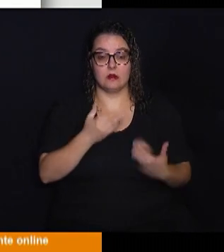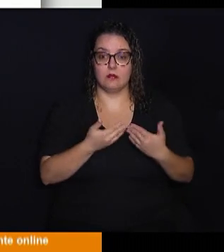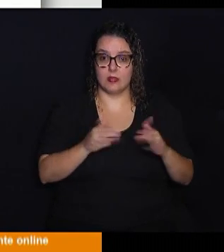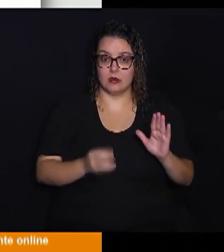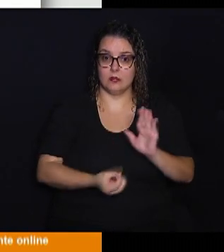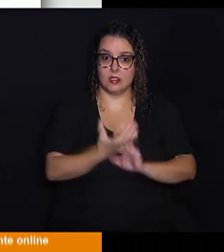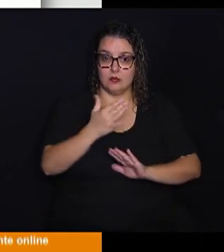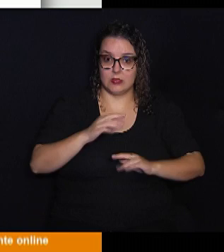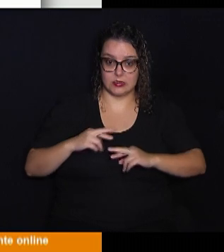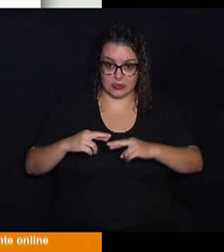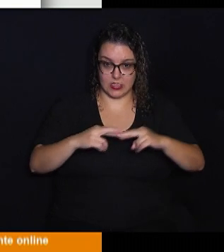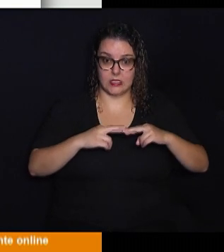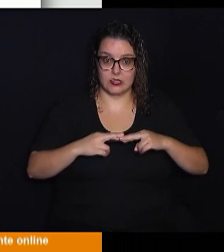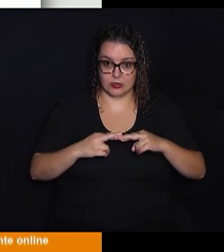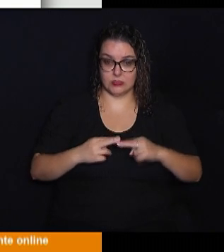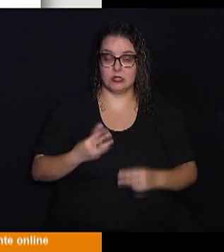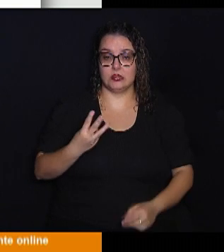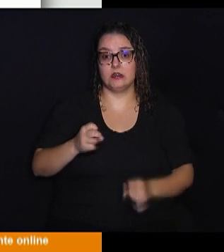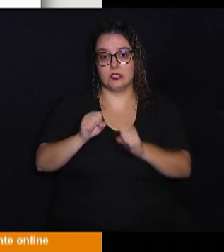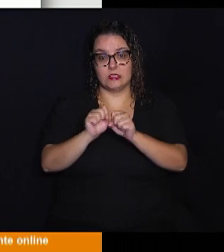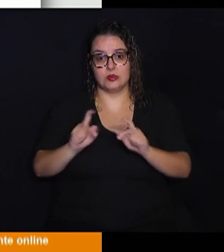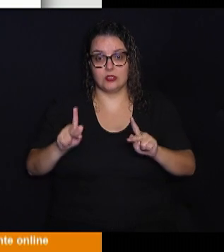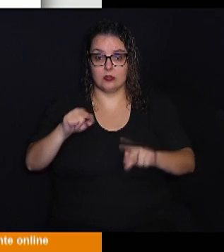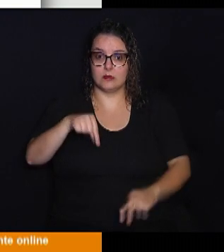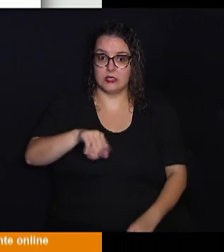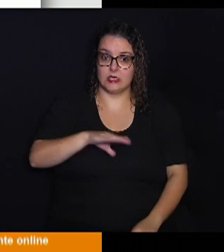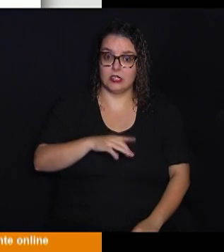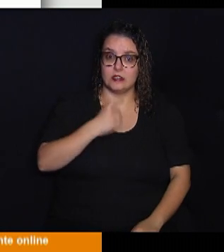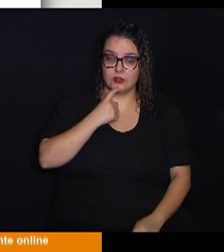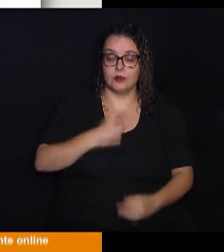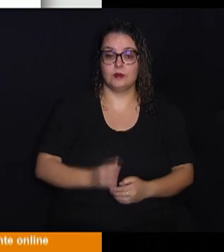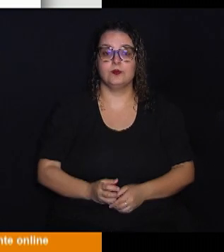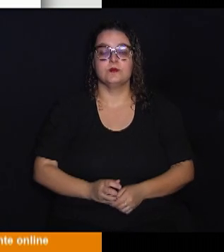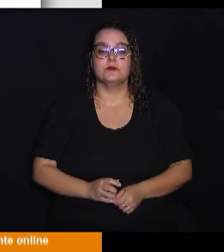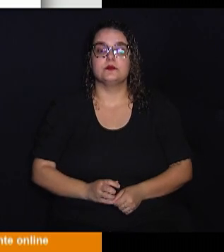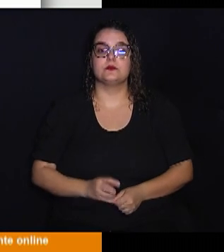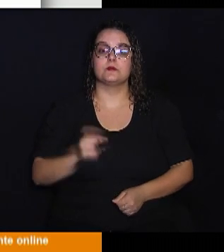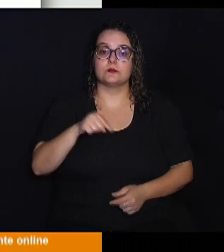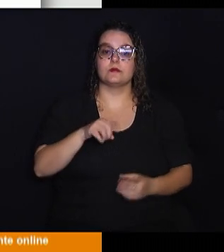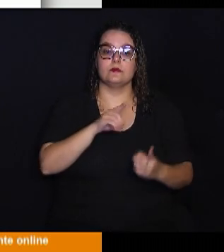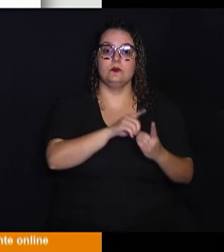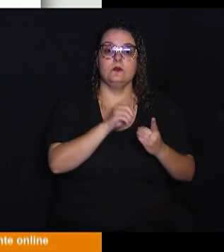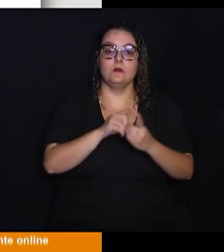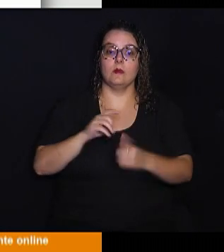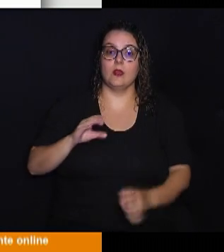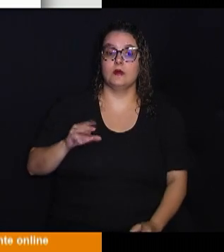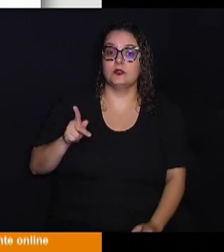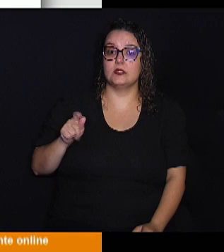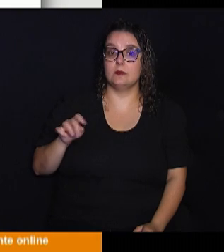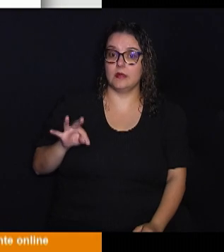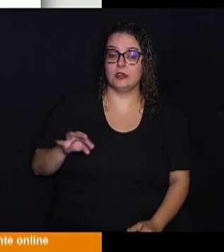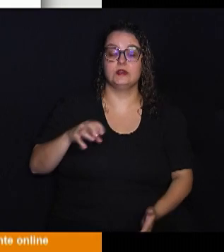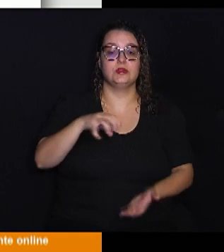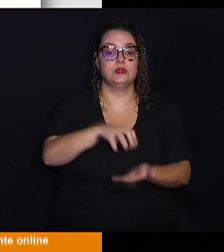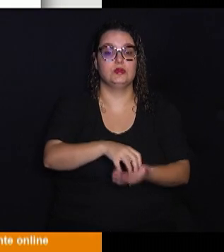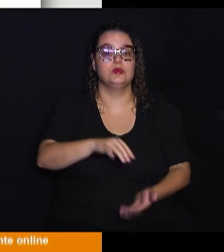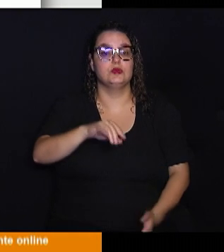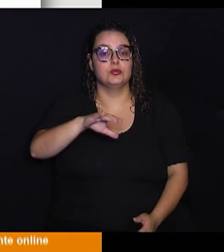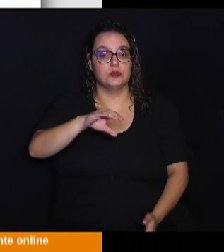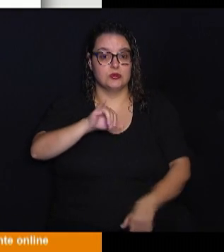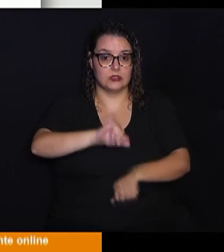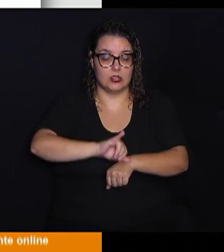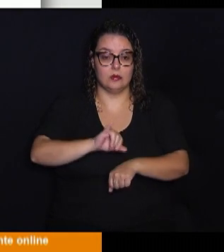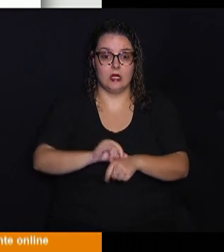essa rede que vai abrir em 3 shoppings da cidade, que para essa o atendimento é no CEPAT do Centro, Avenida Campos